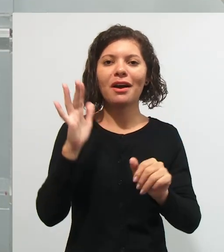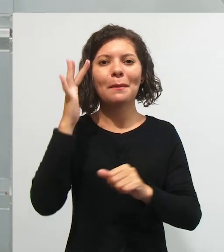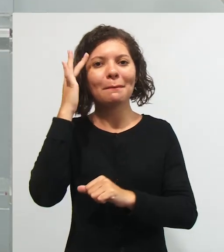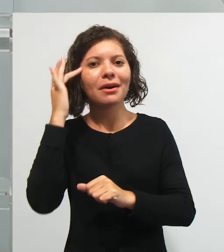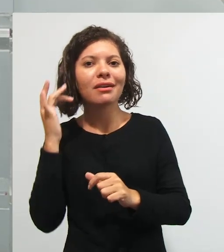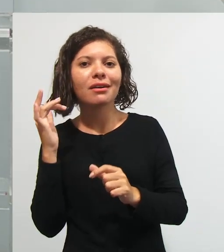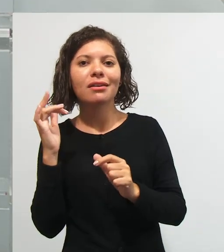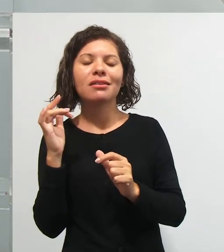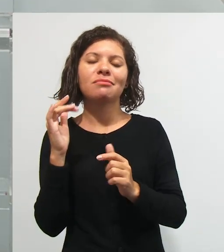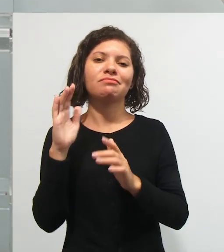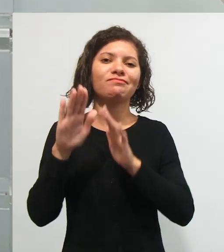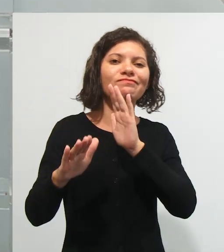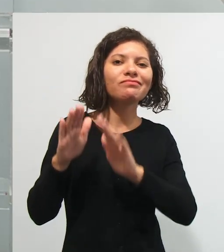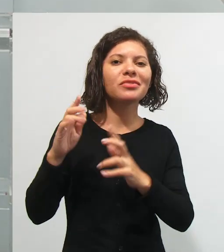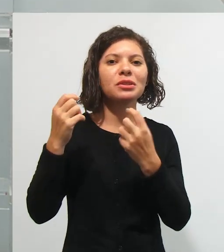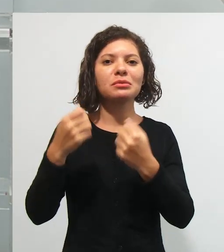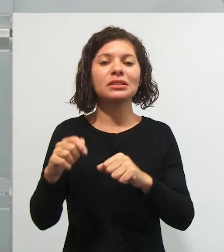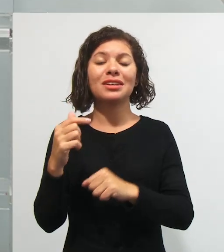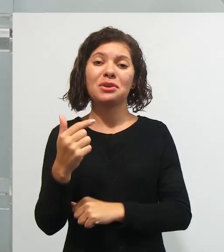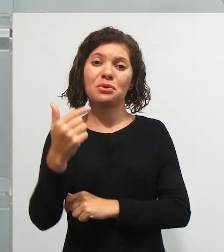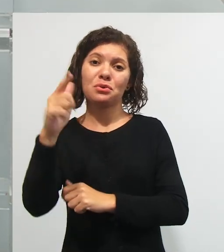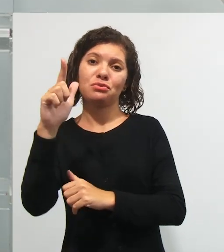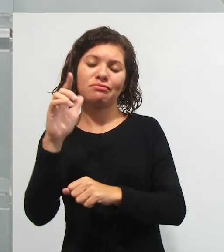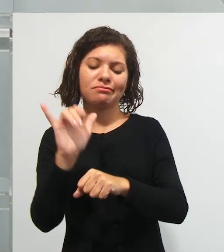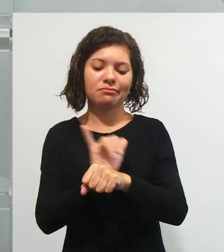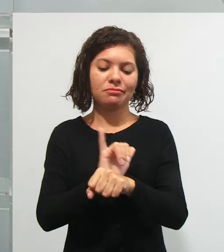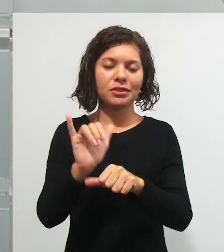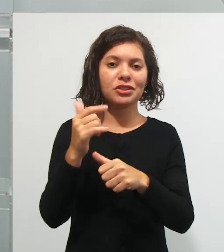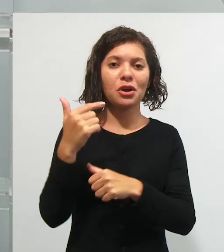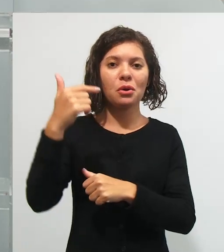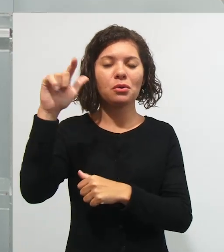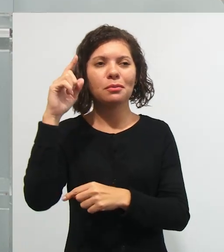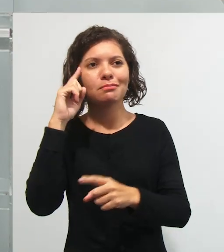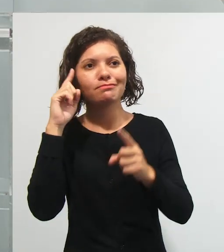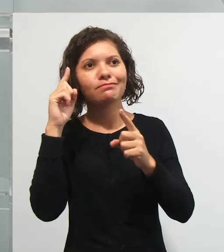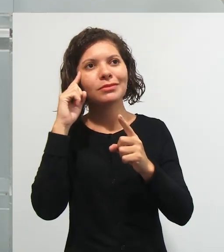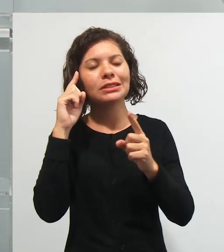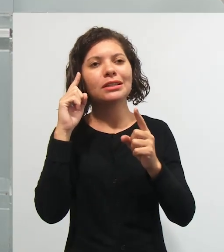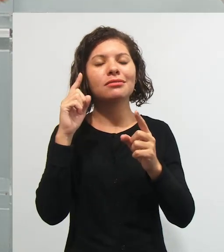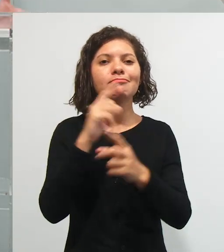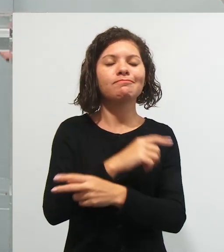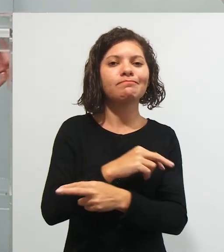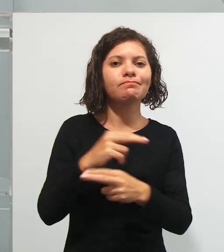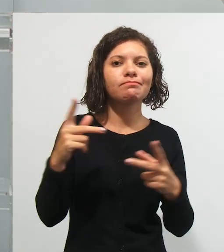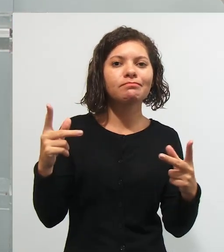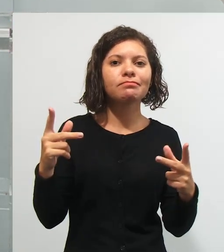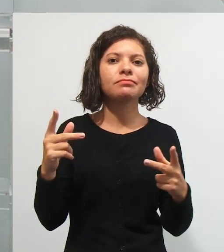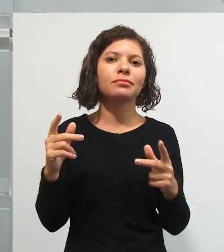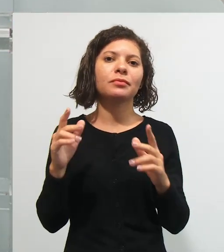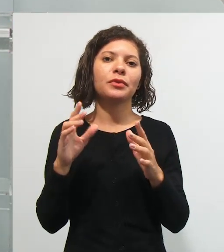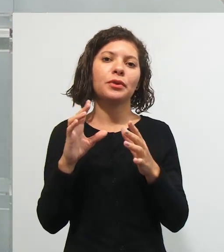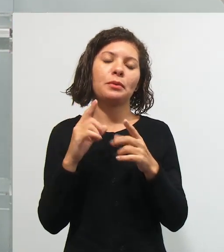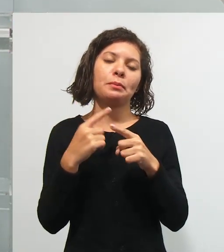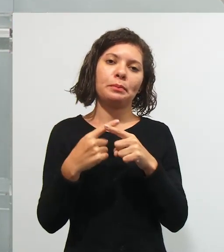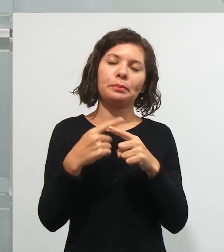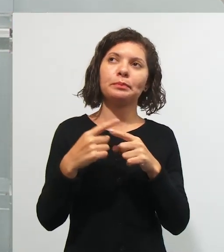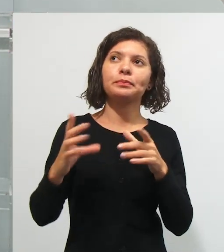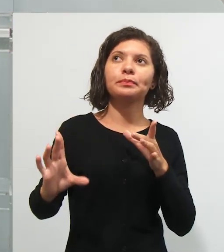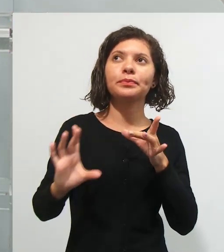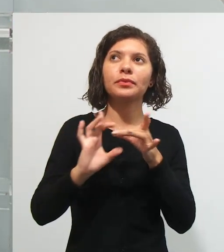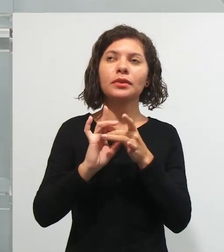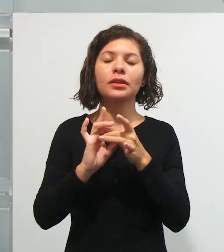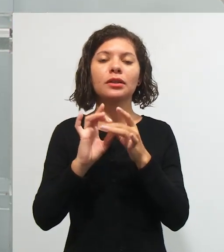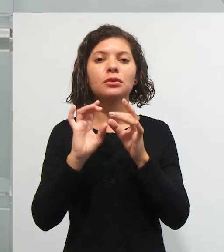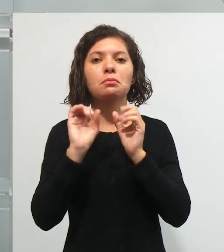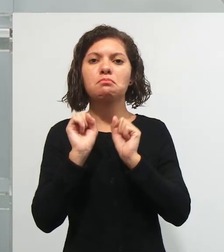novas estratégias de aprendizagem, né? Novos instrumentos. Porque o contexto pode ser diferente, porque os alunos, por sujeitos,